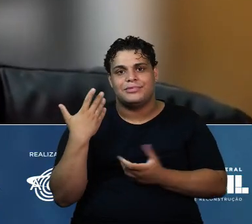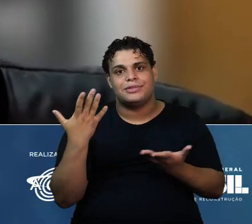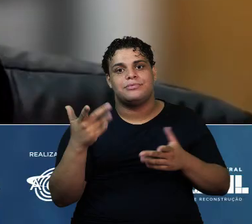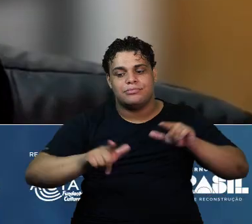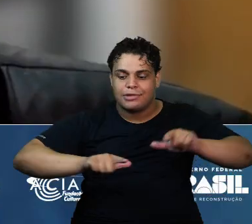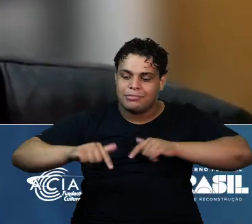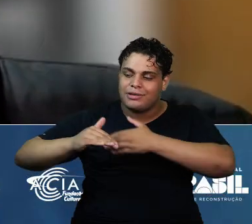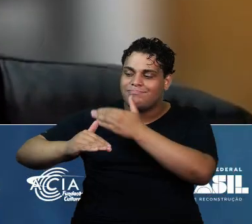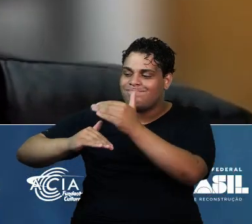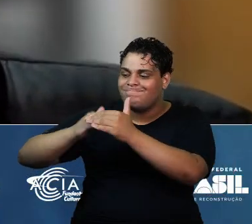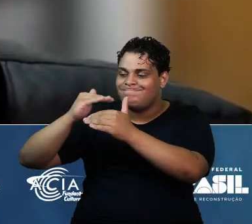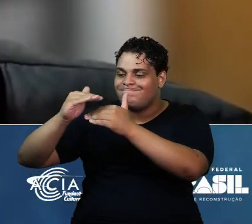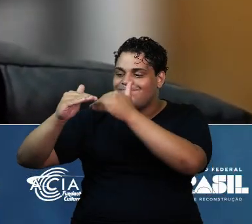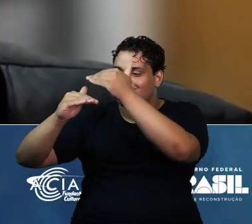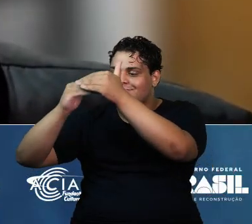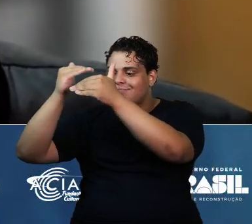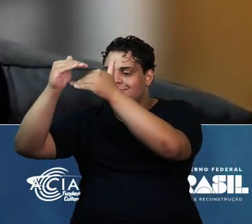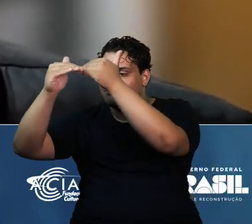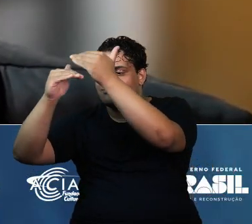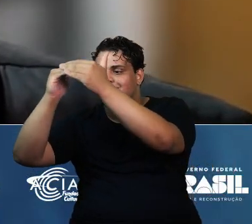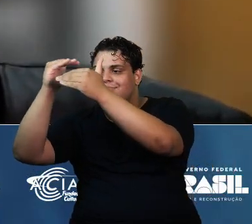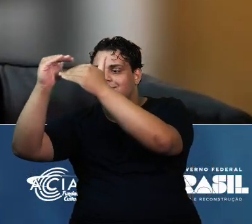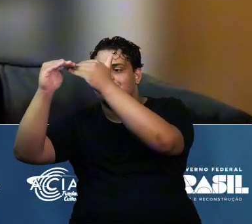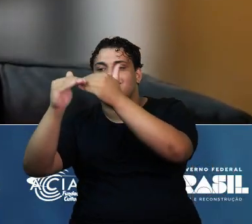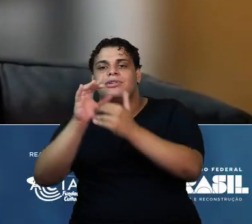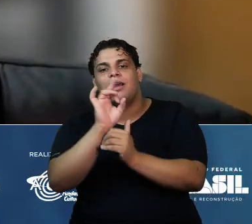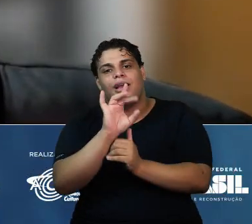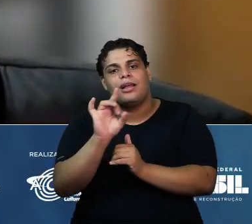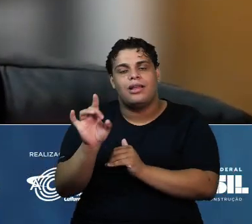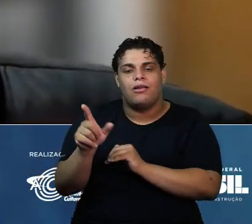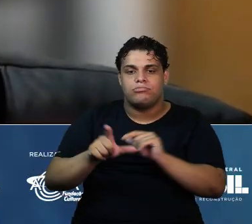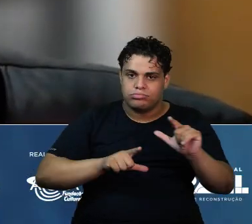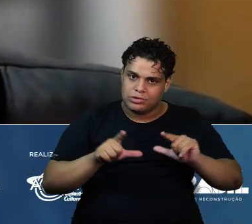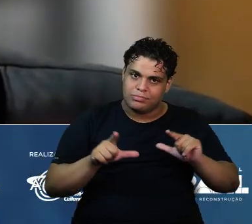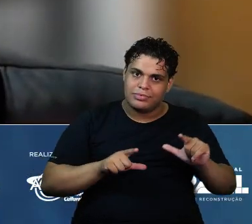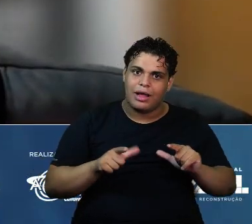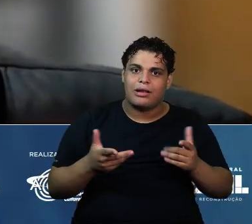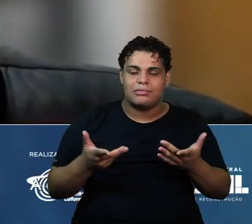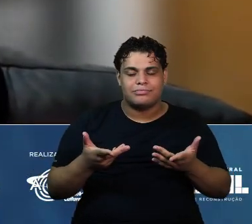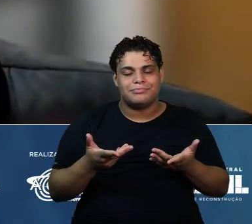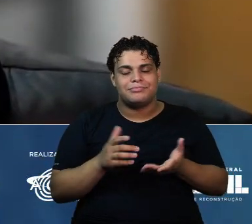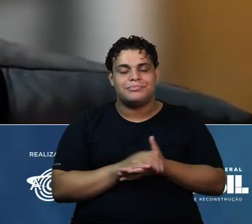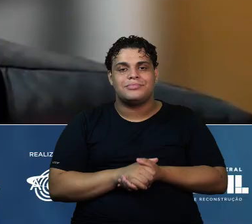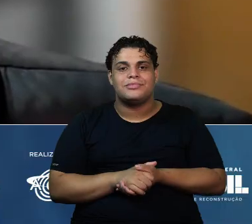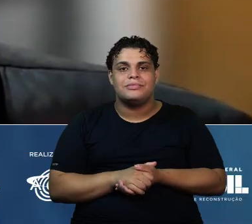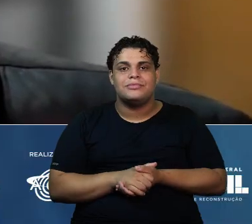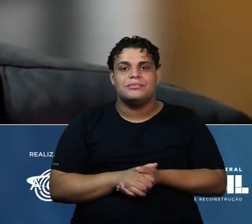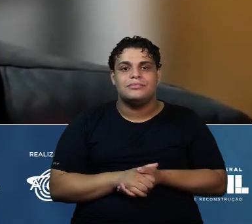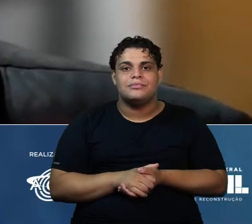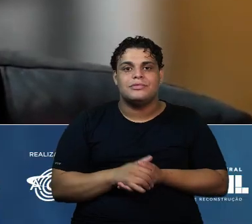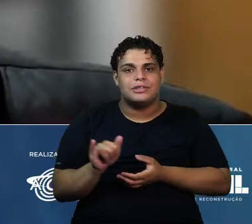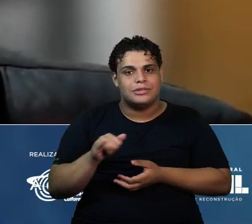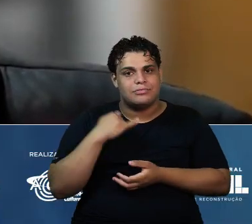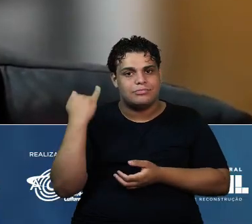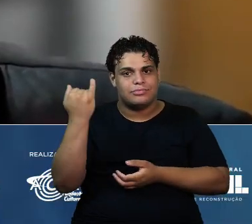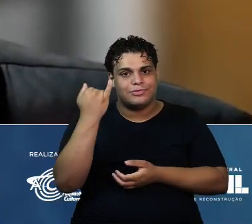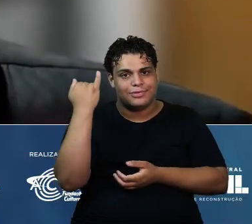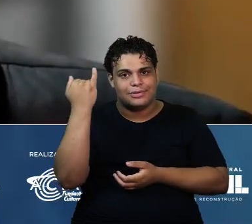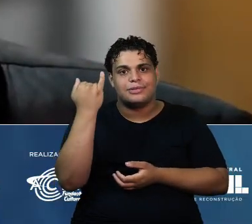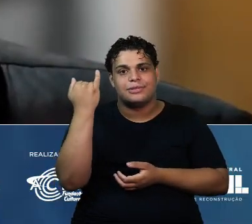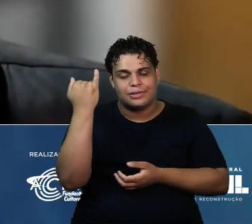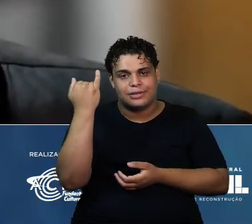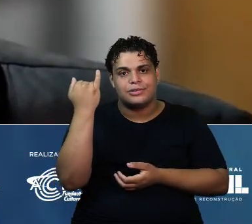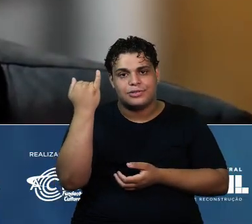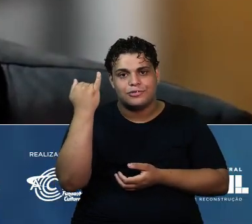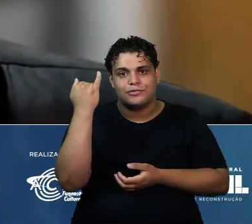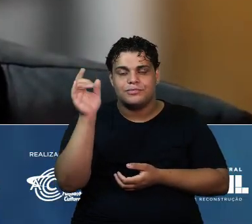fazendo a sua parte vai ajudar. E esse trabalho que está sendo feito aí em Araxá é fundamental, que está se espalhando pelo Brasil, é fundamental